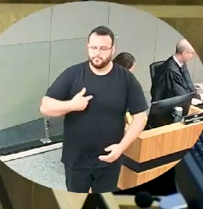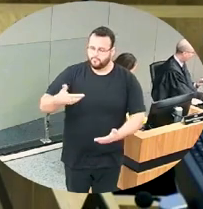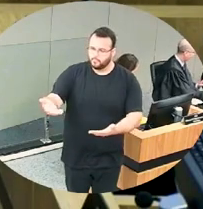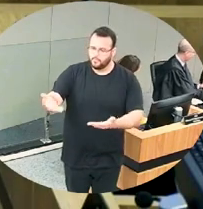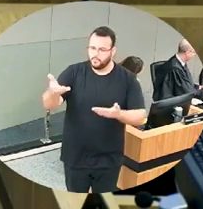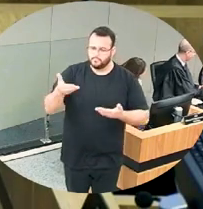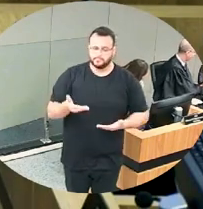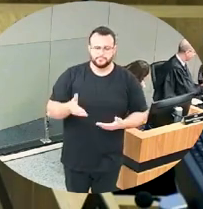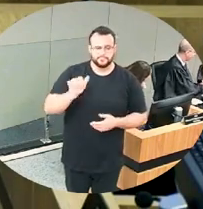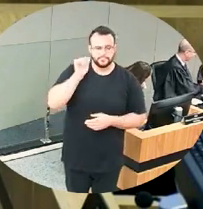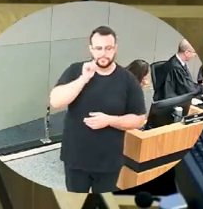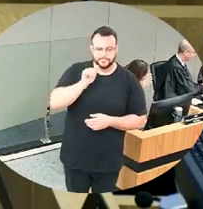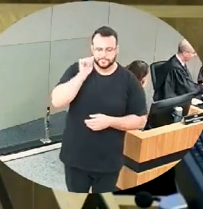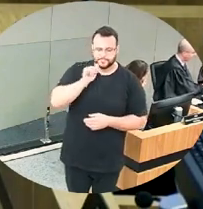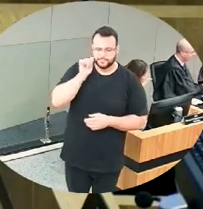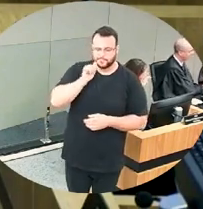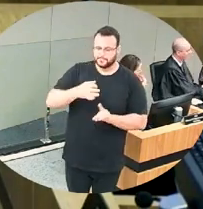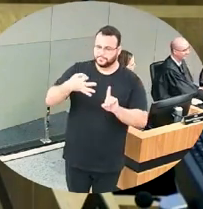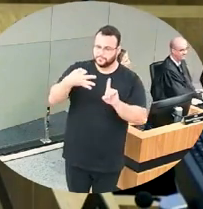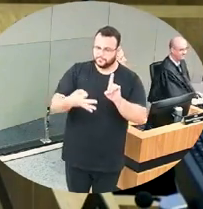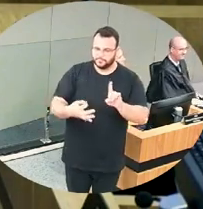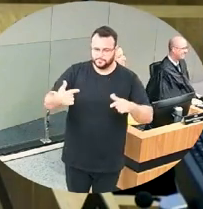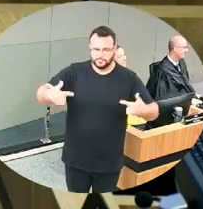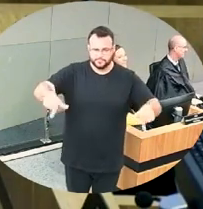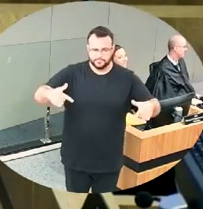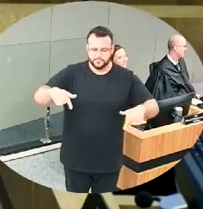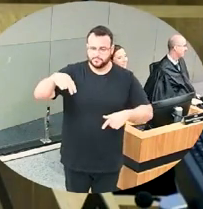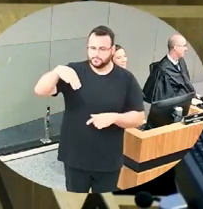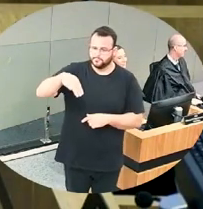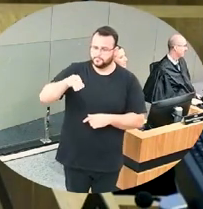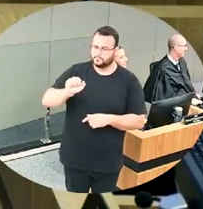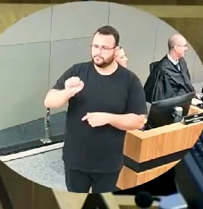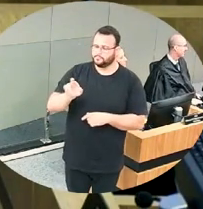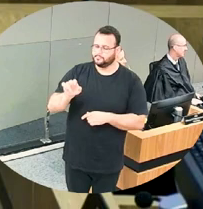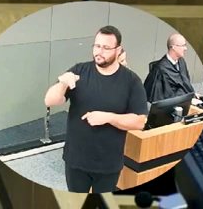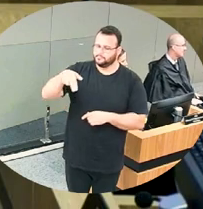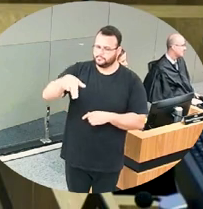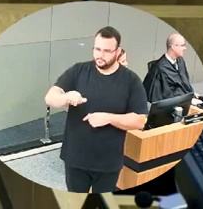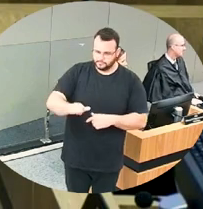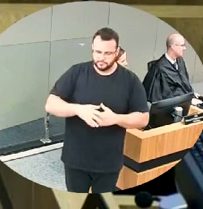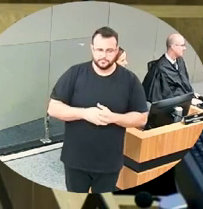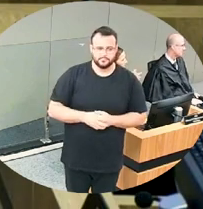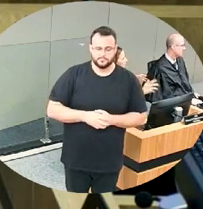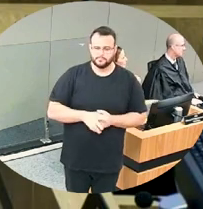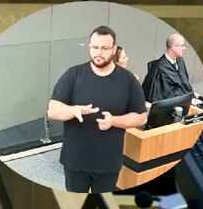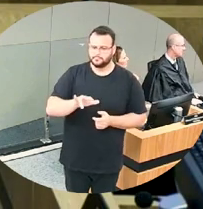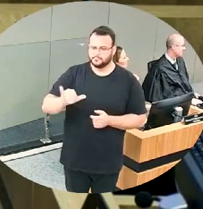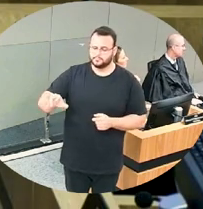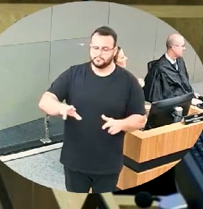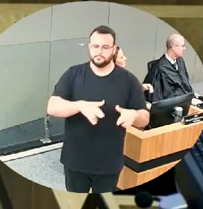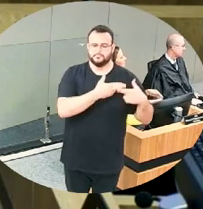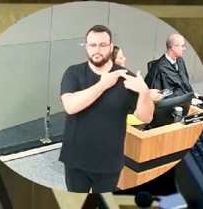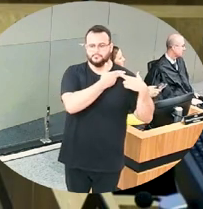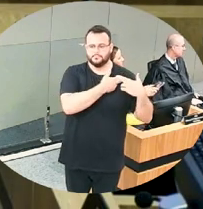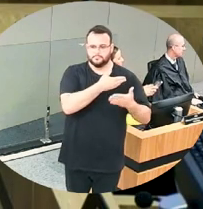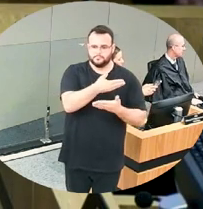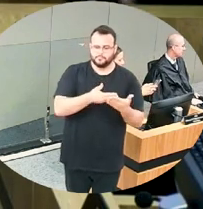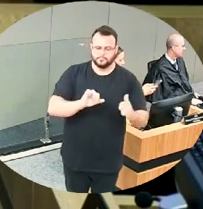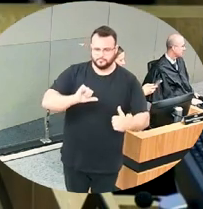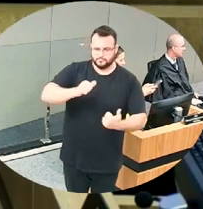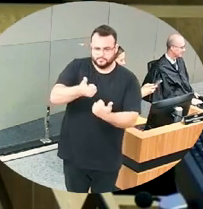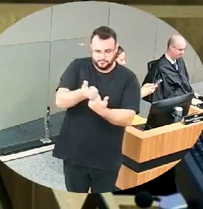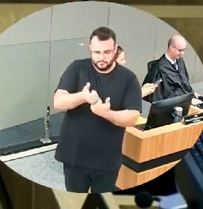convido a excelentíssima desembargadora do trabalho Mirna uliano bertolde para prestar o compromisso do seu